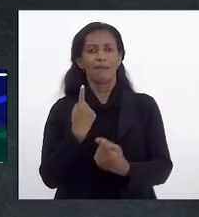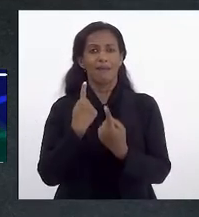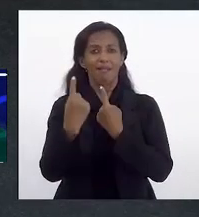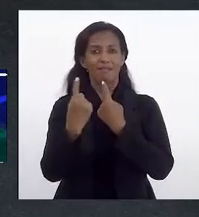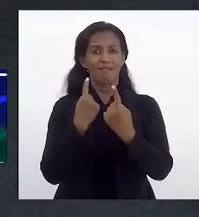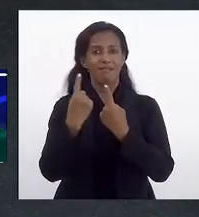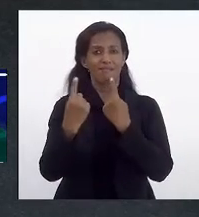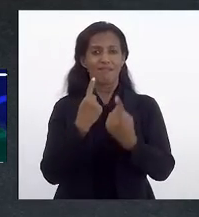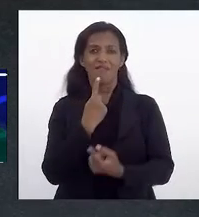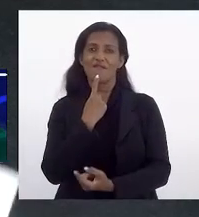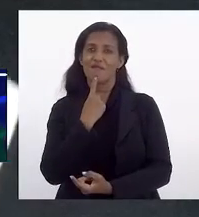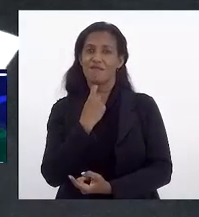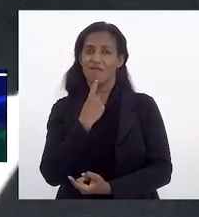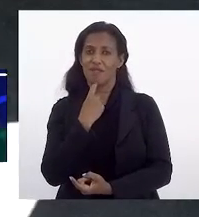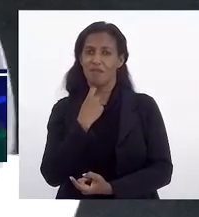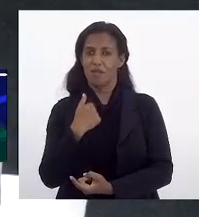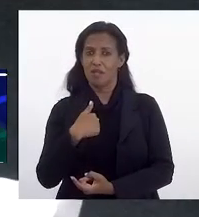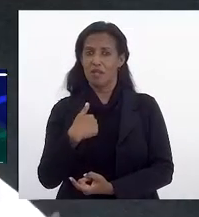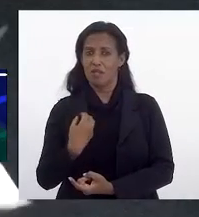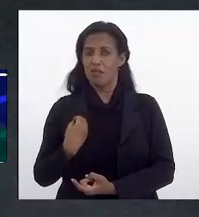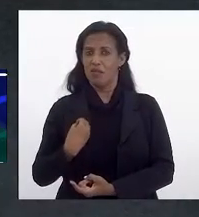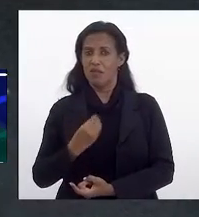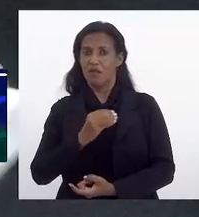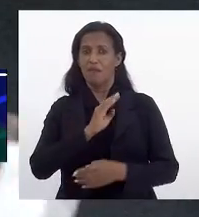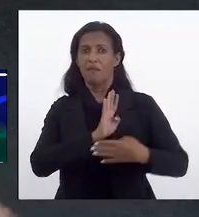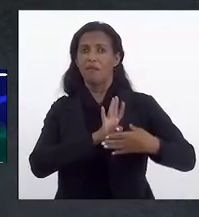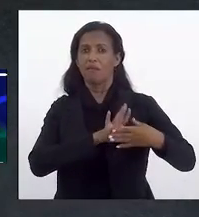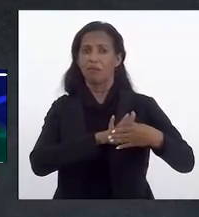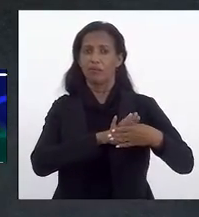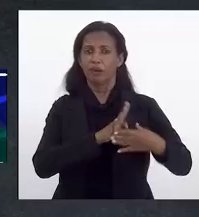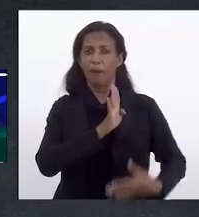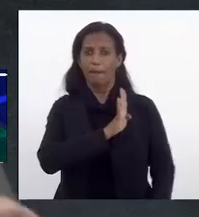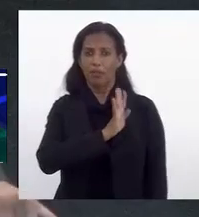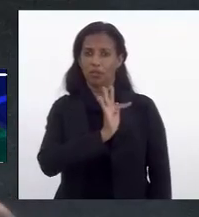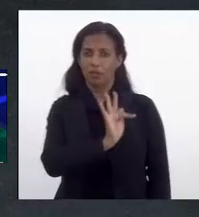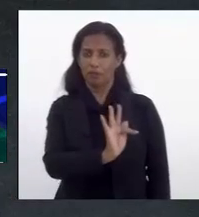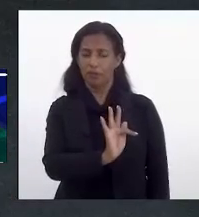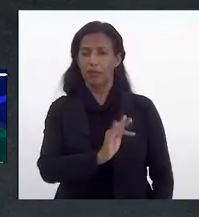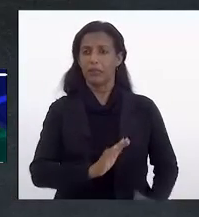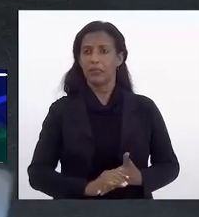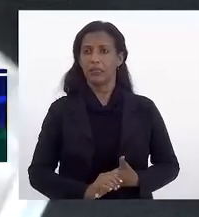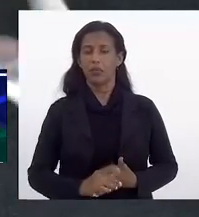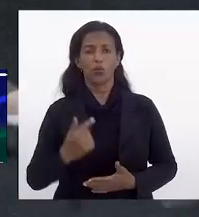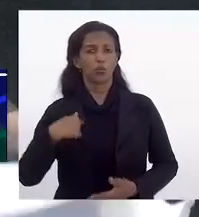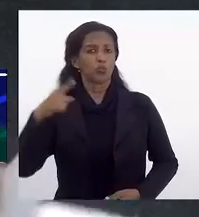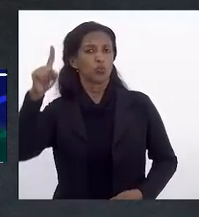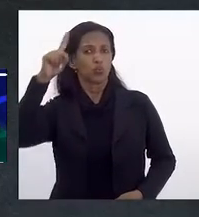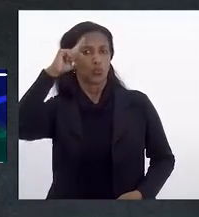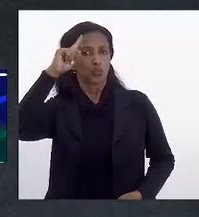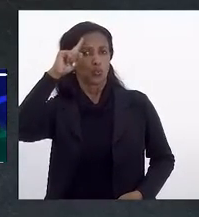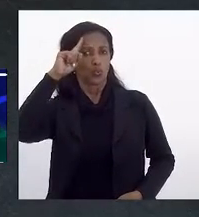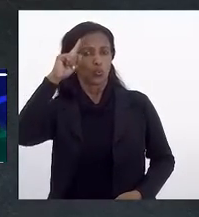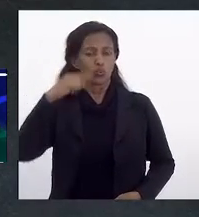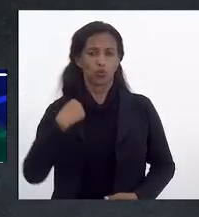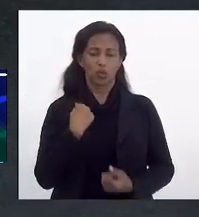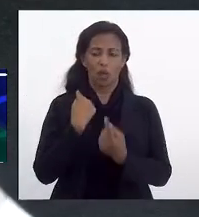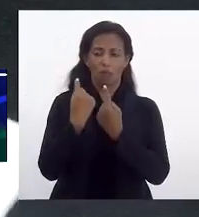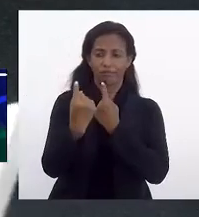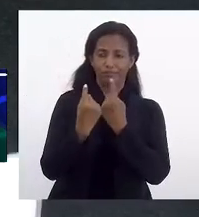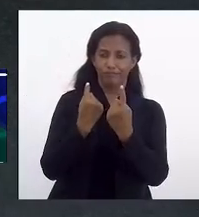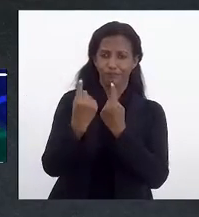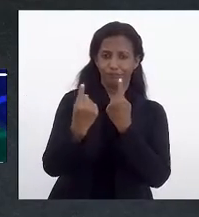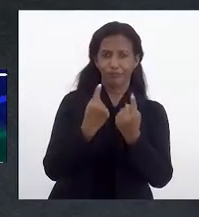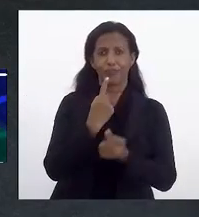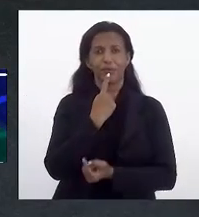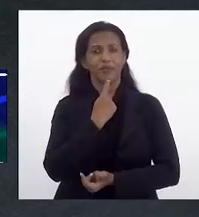vermelha. Eu que sou morador da Baixada Fluminense, presidente, uso todos os dias ao descer para a LERJ, ao voltar para